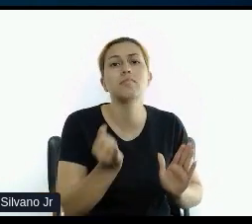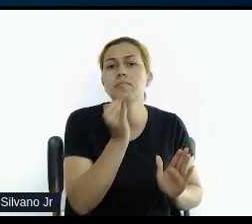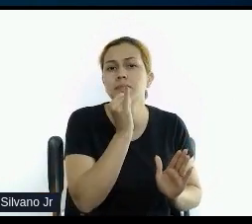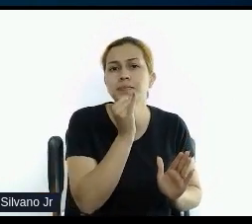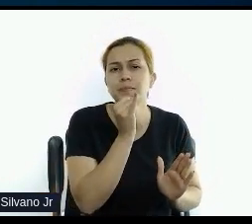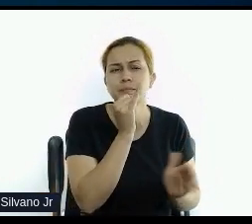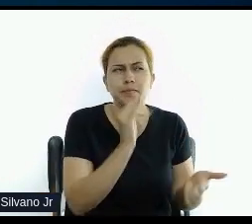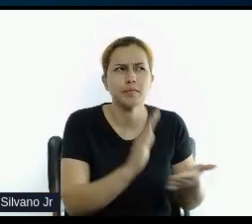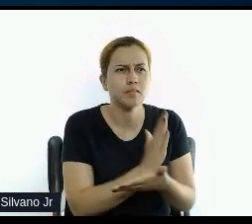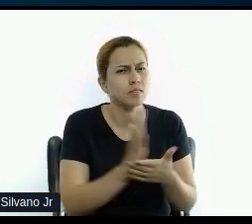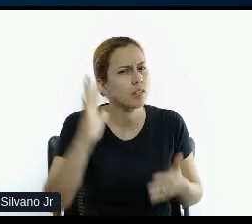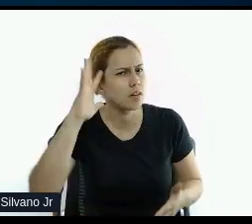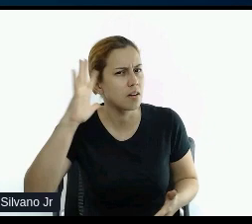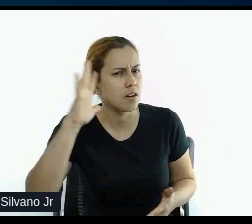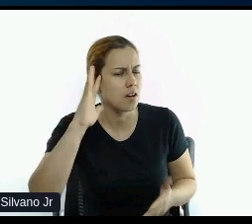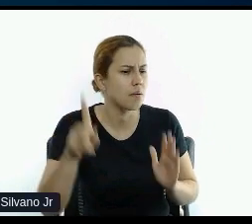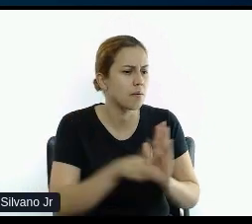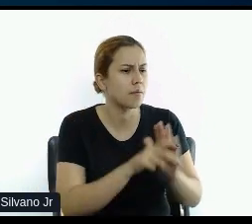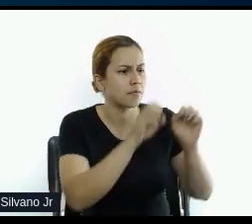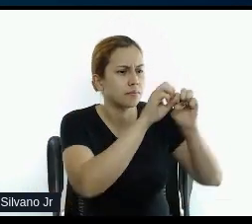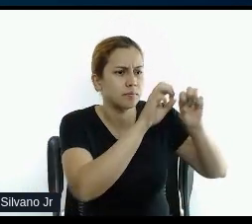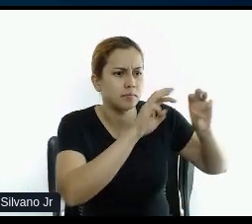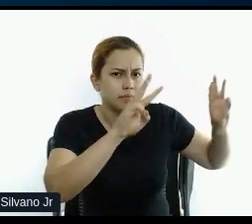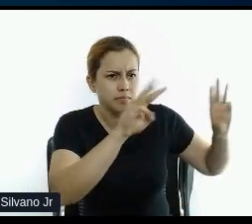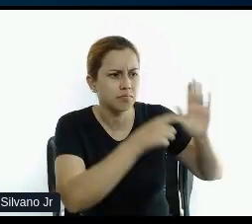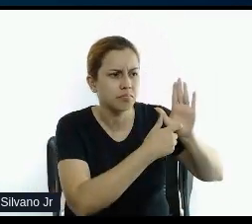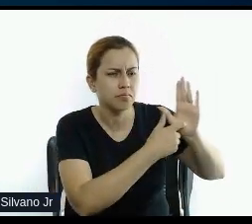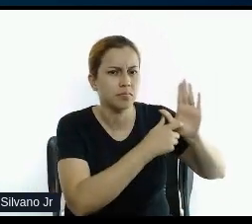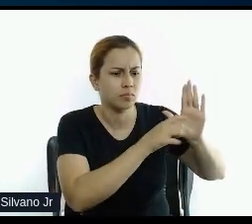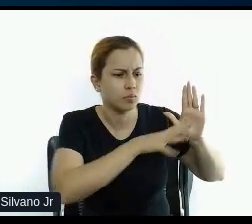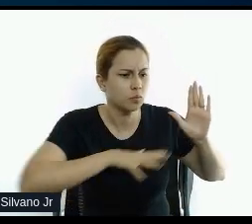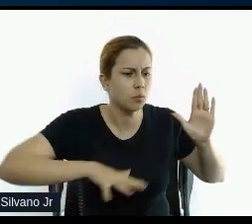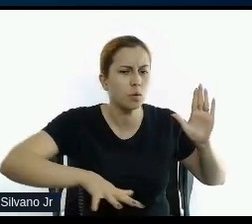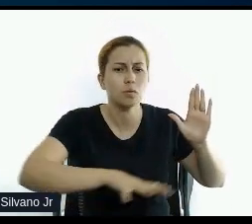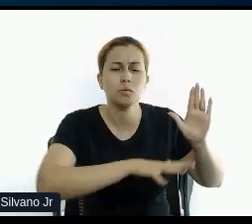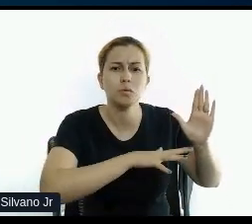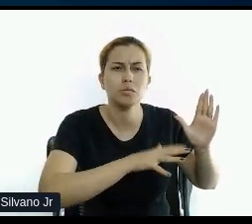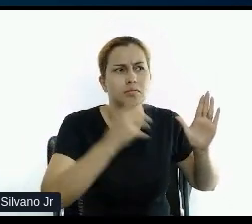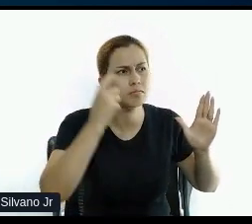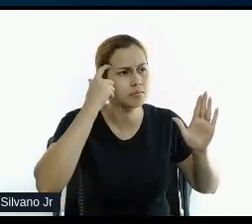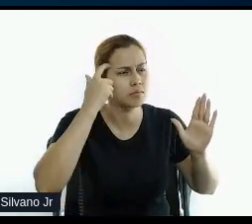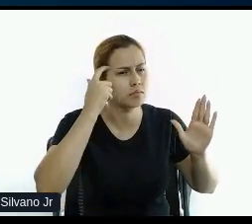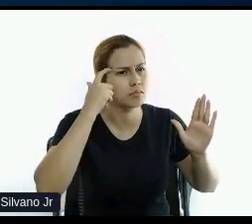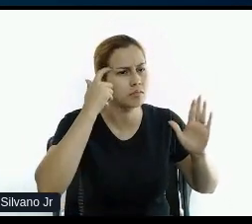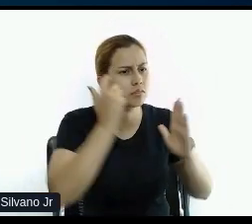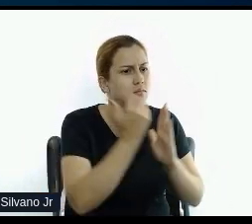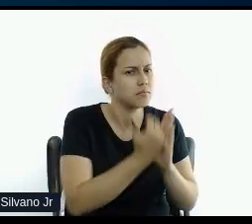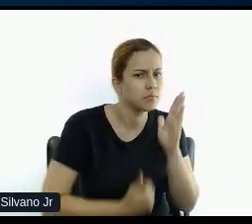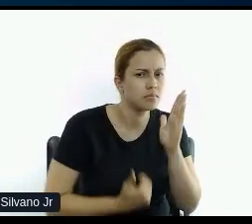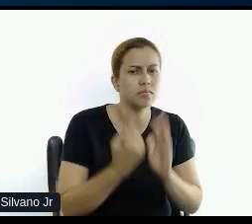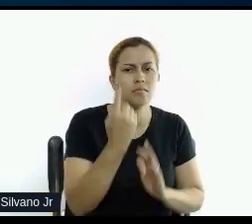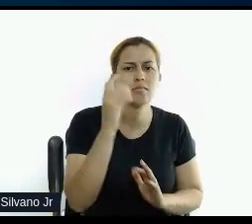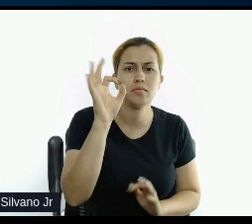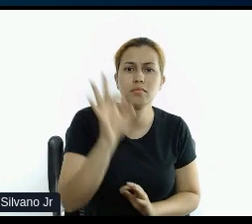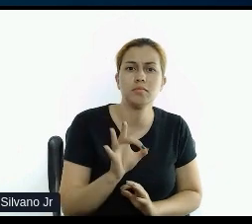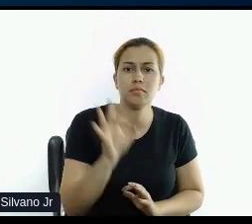área de aplicações web, lá do Movimento Web para Todos, que mostra que menos de 1% dos sites brasileiros, né, são